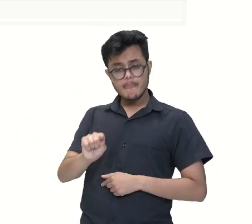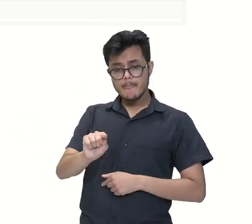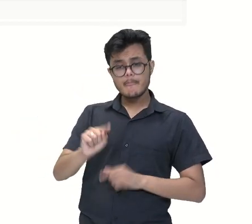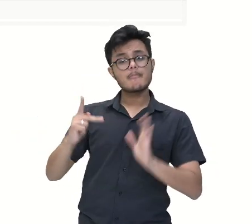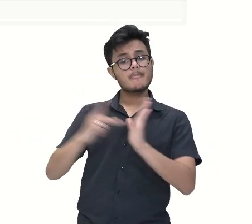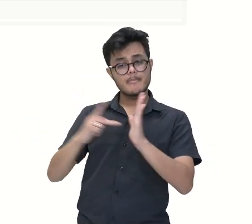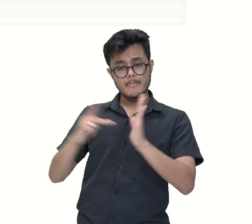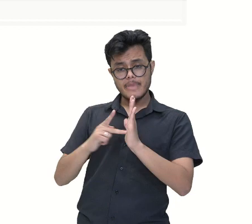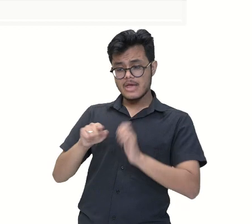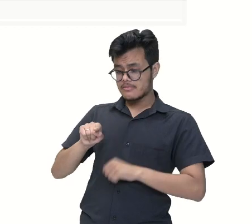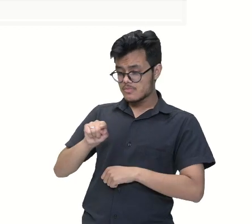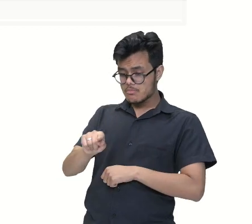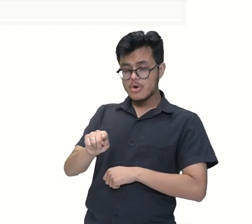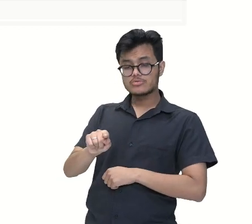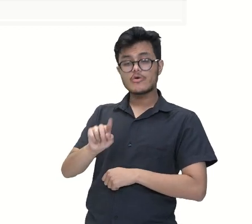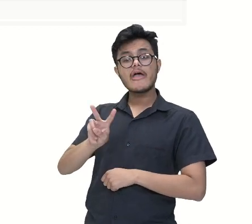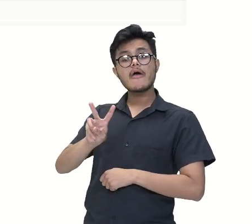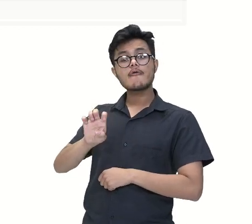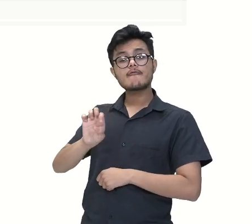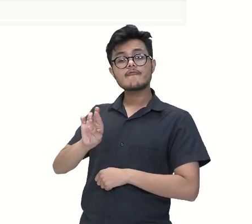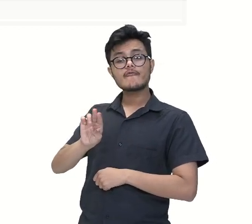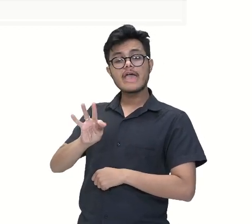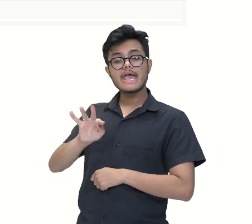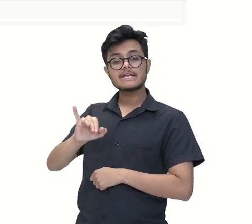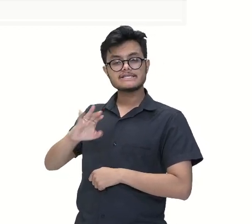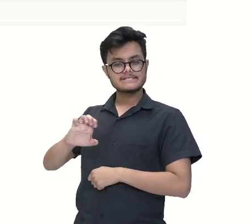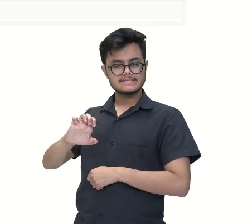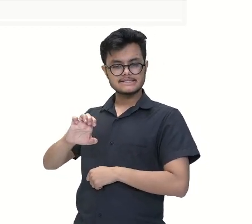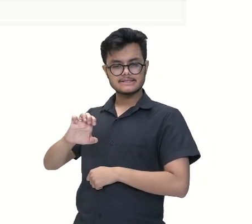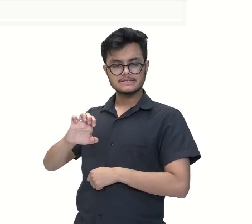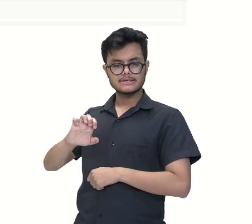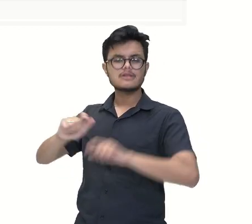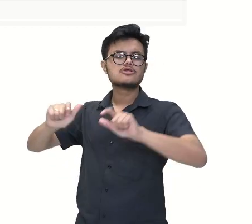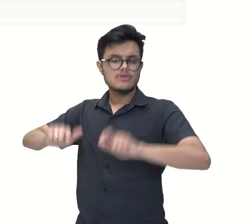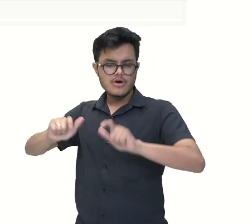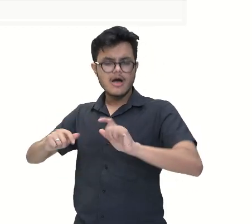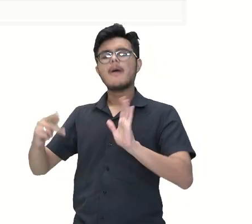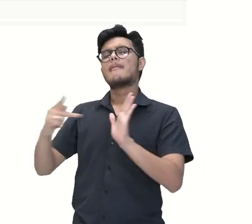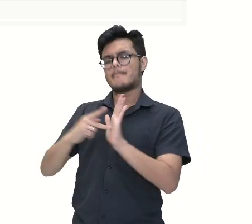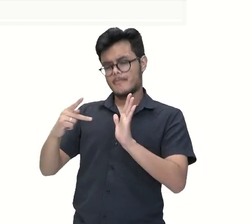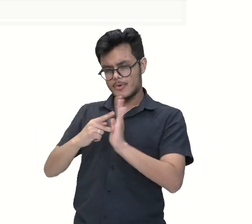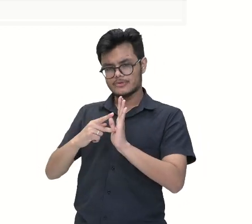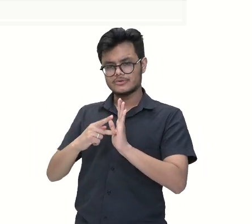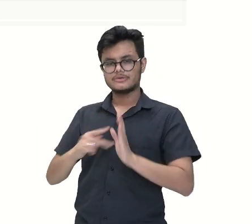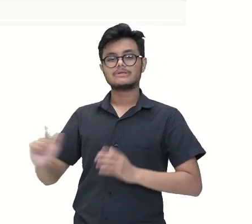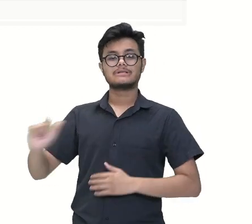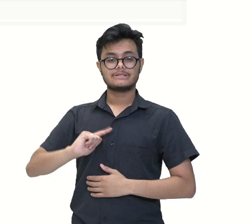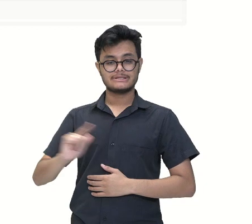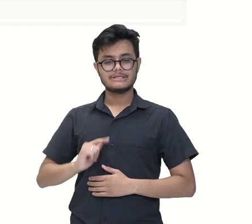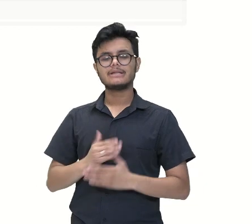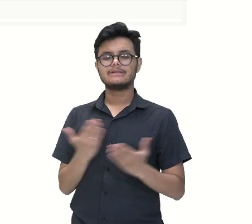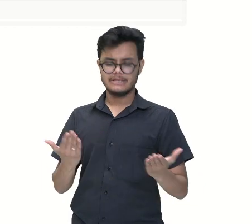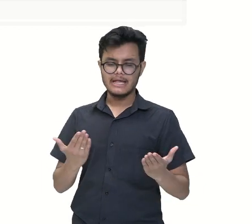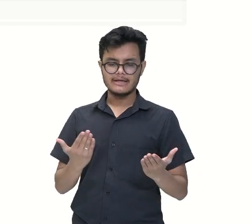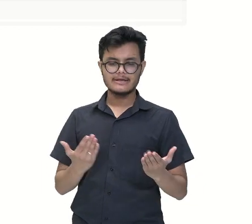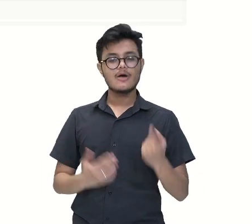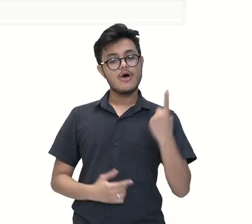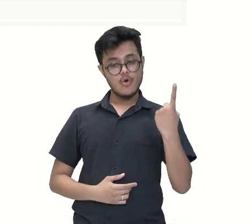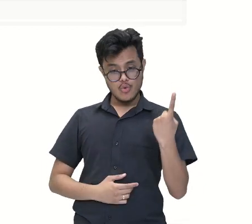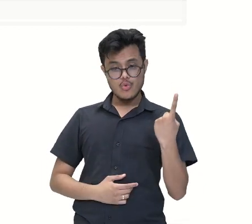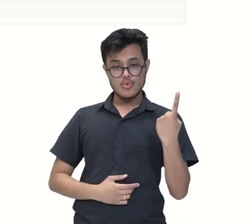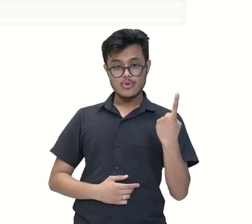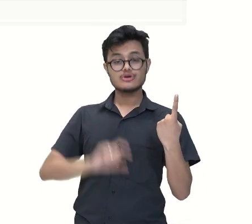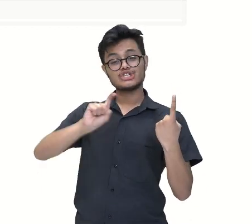P. Então, esse ponto aqui, esse ponto vermelho, ele tem as coordenadas 1 e